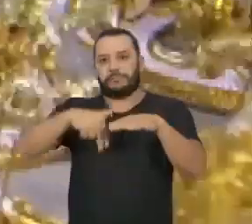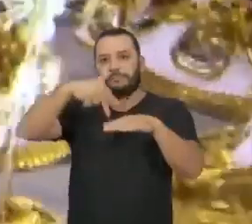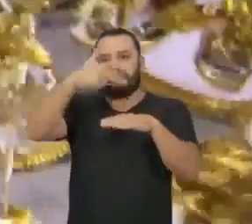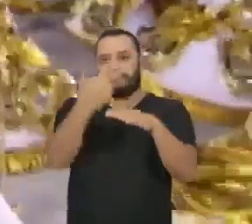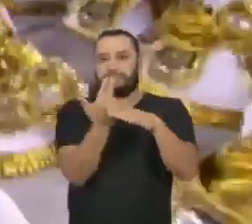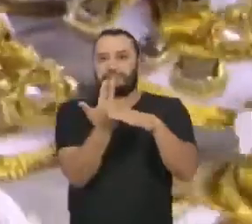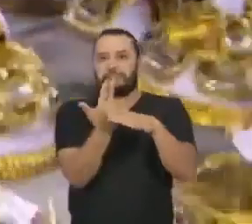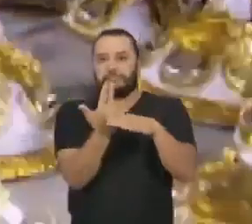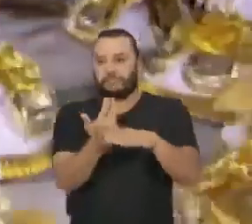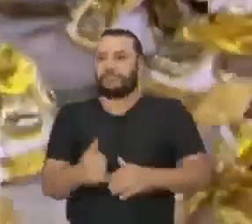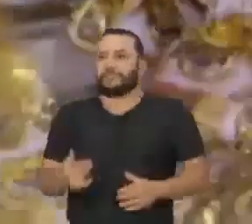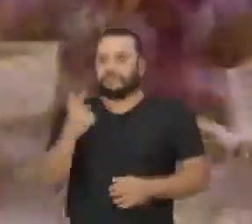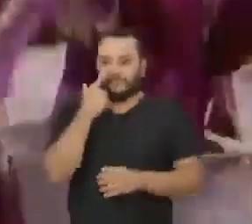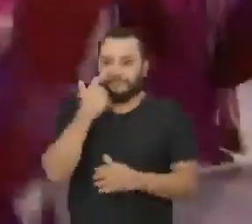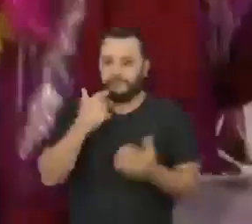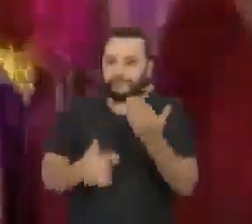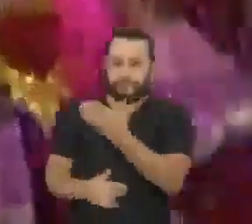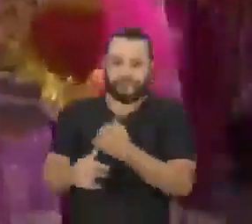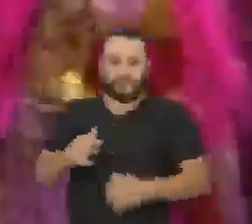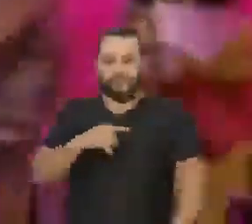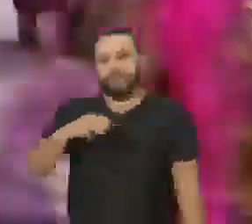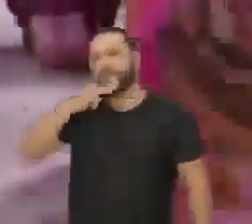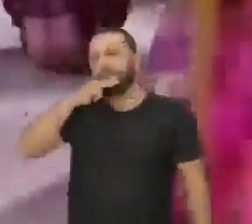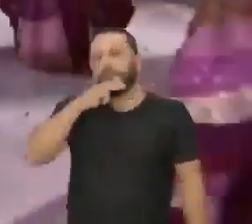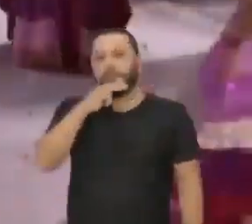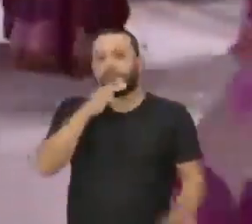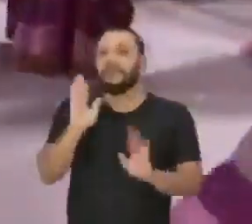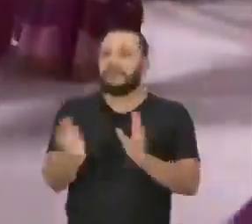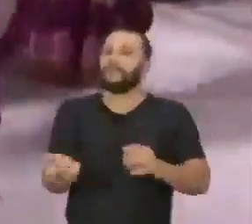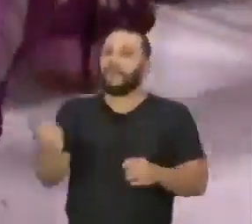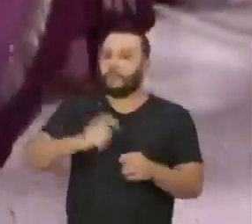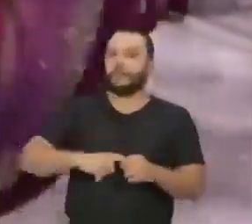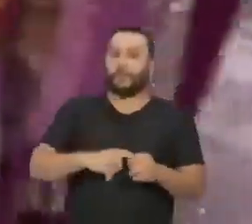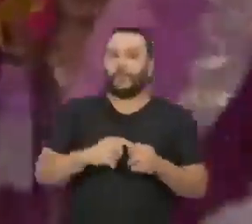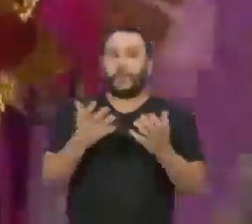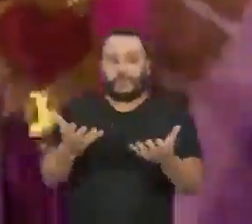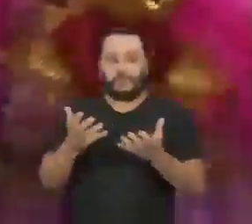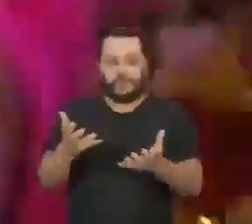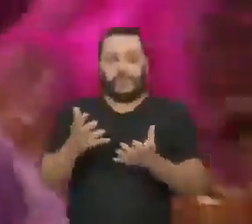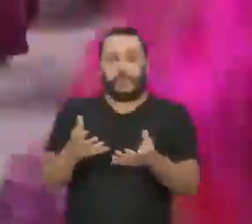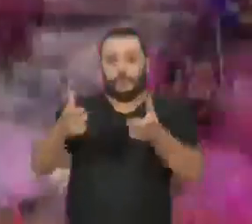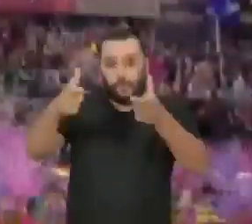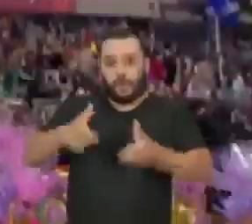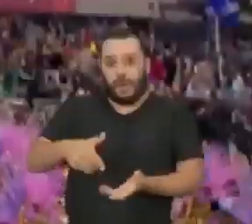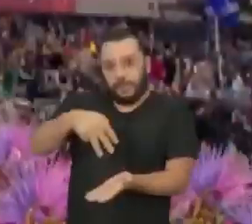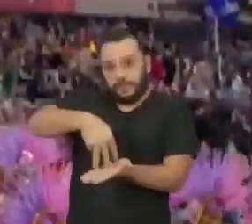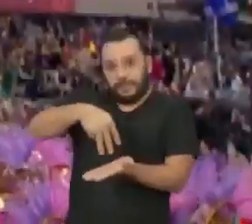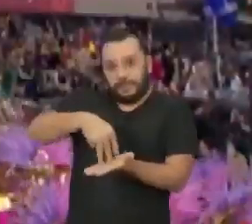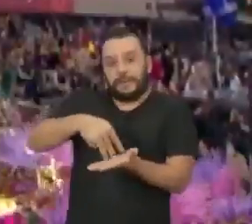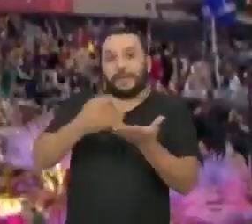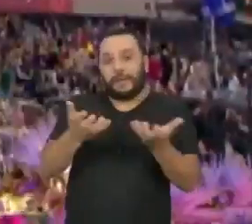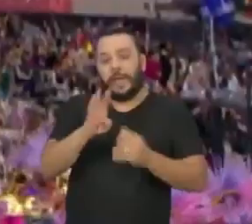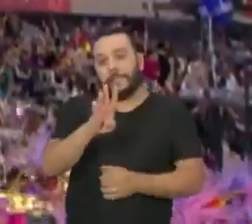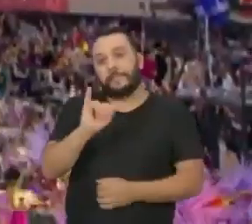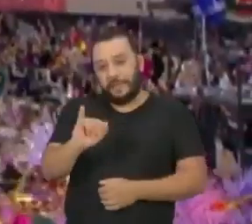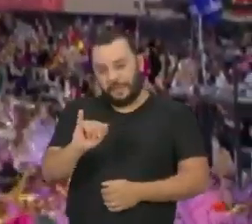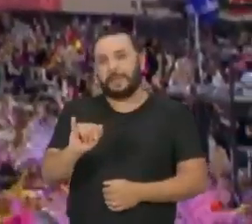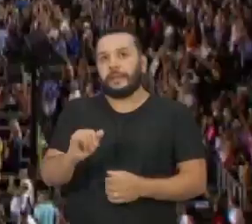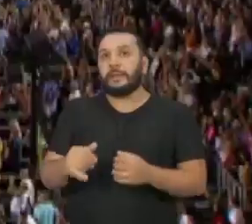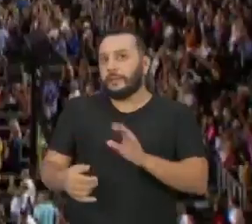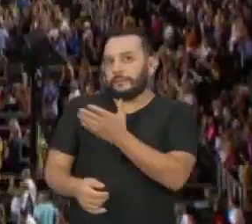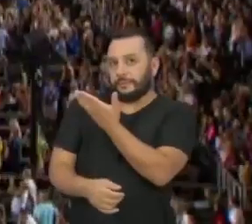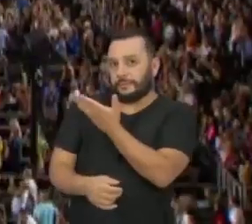destaques. A campeã Mangueira voltou a Sapucaí para o bicampeonato, fazendo uma releitura sobre a vida e obra de